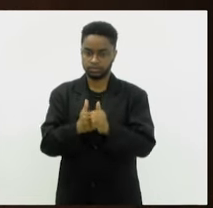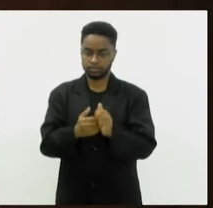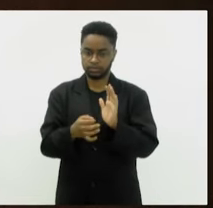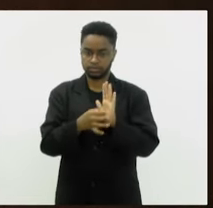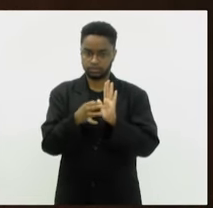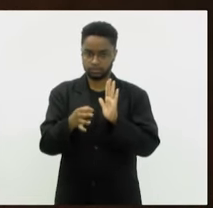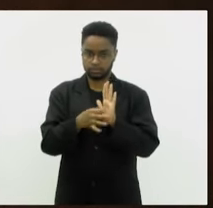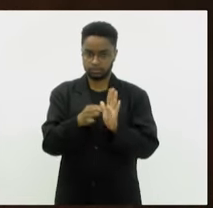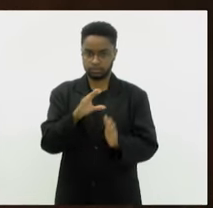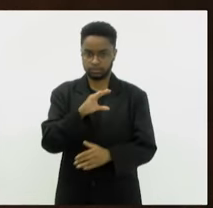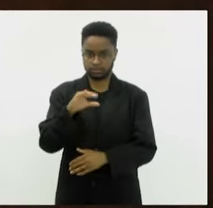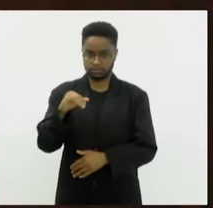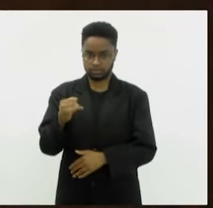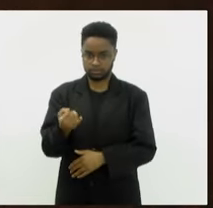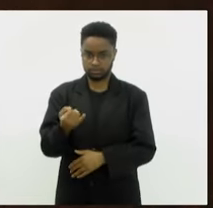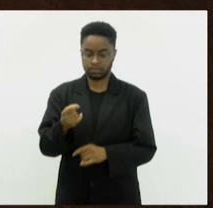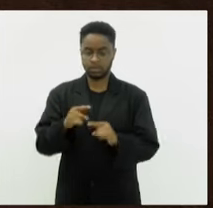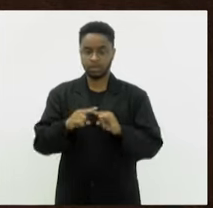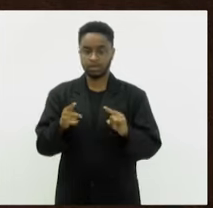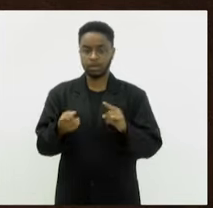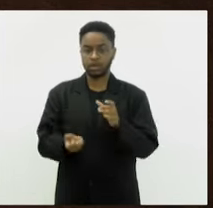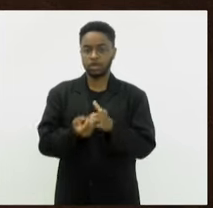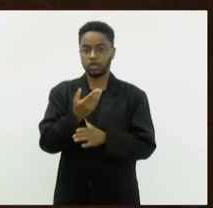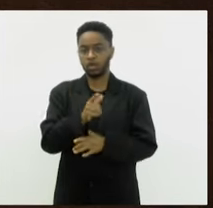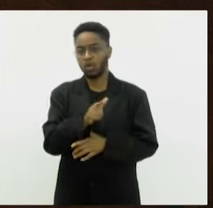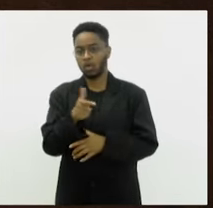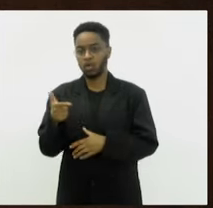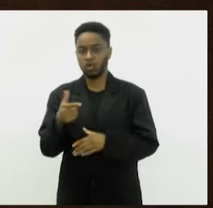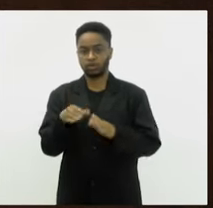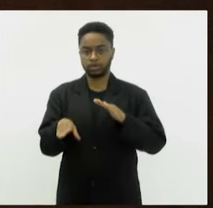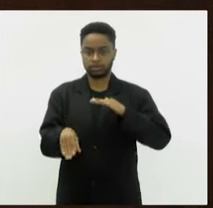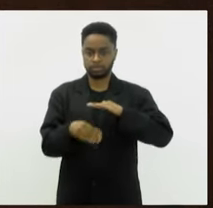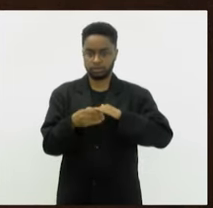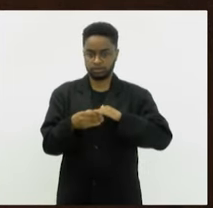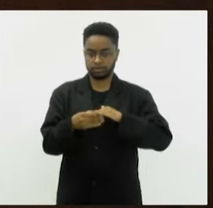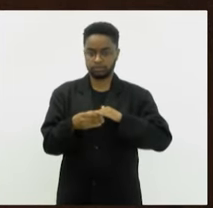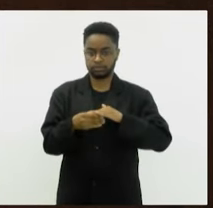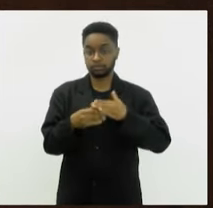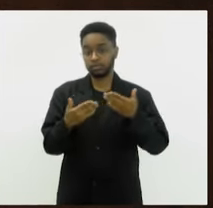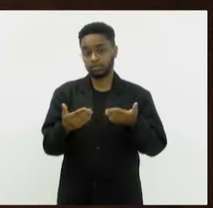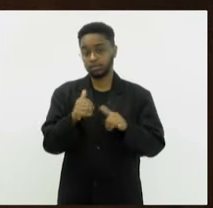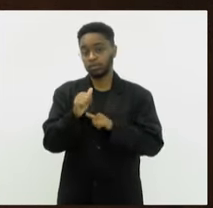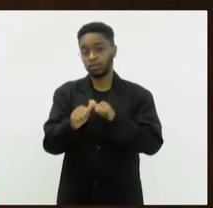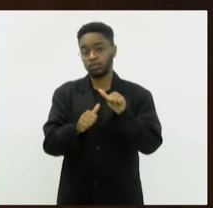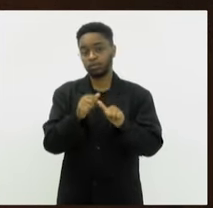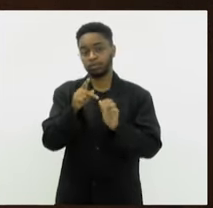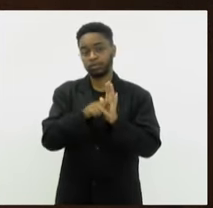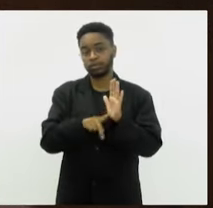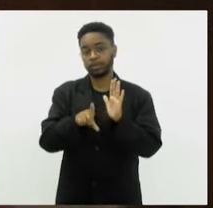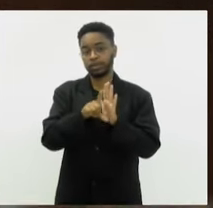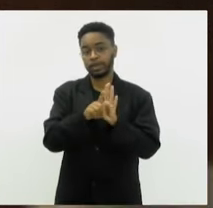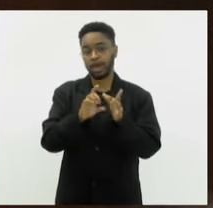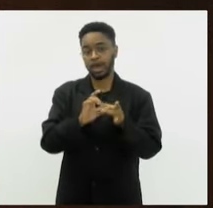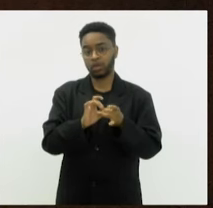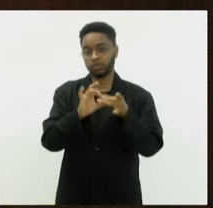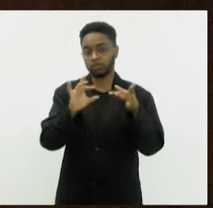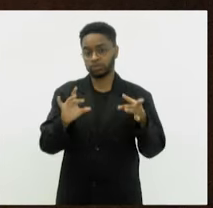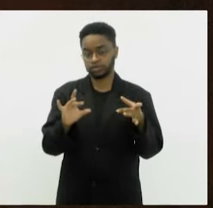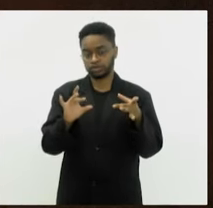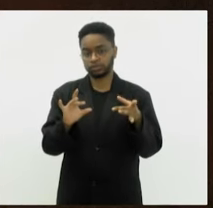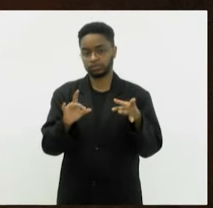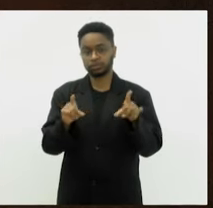da CCJ e produziu outras emendas, transformando o projeto em autorizativo